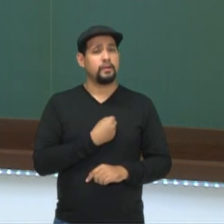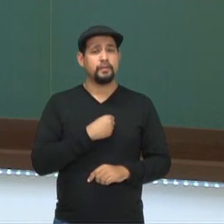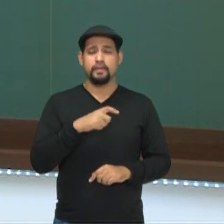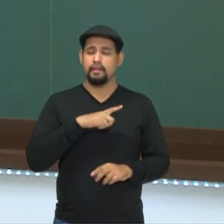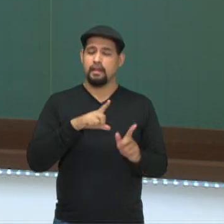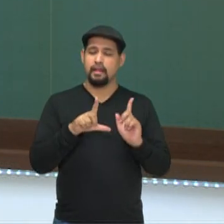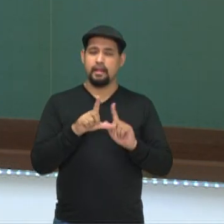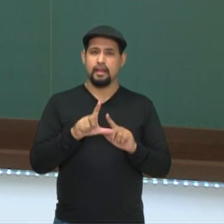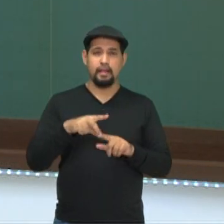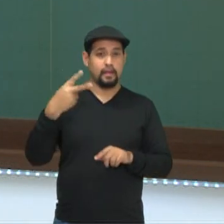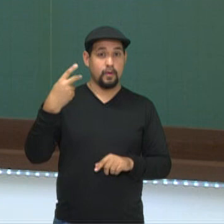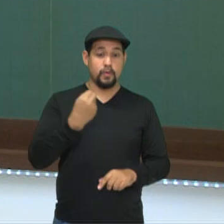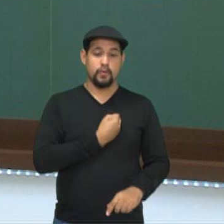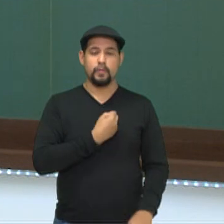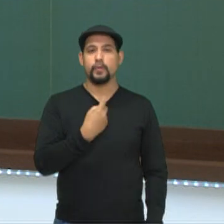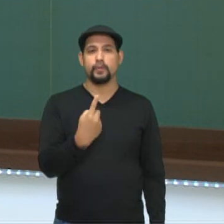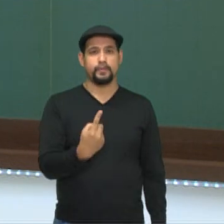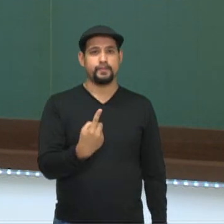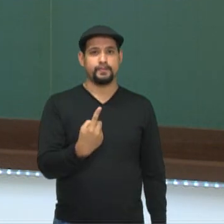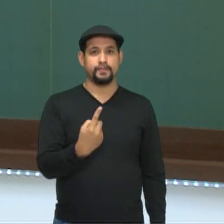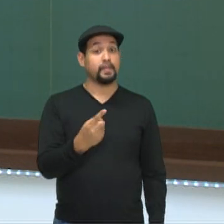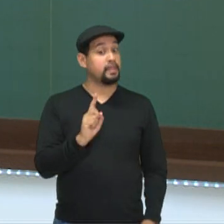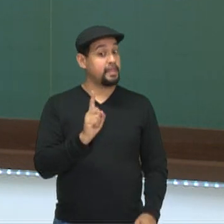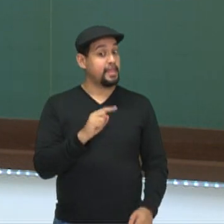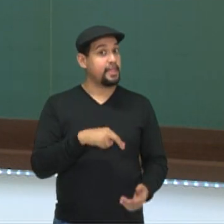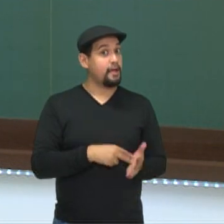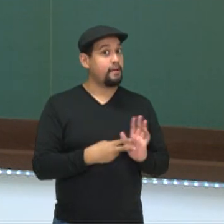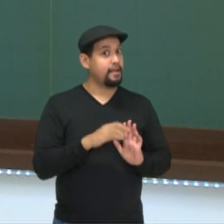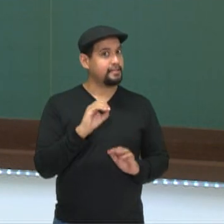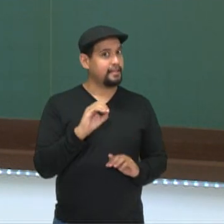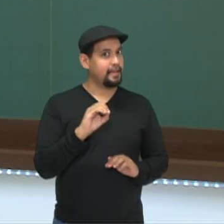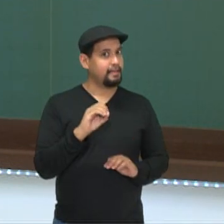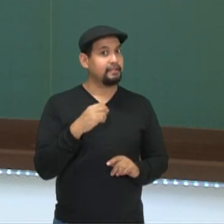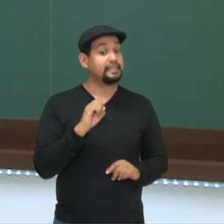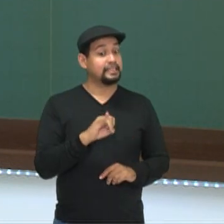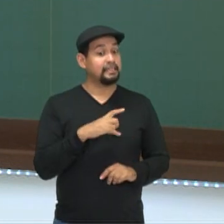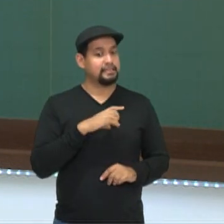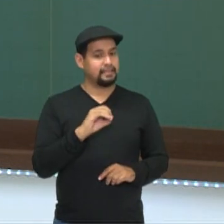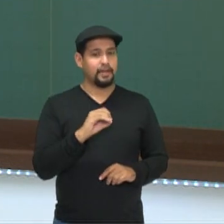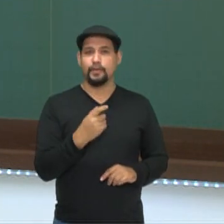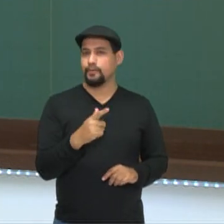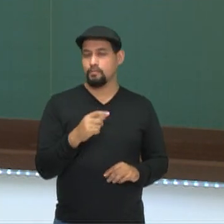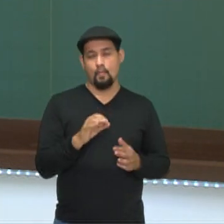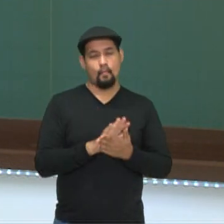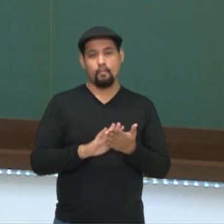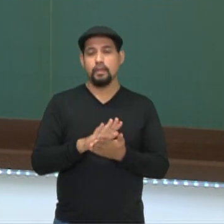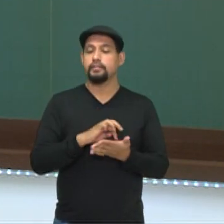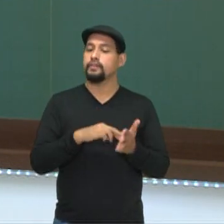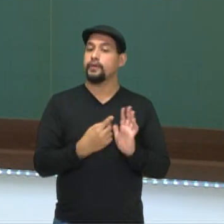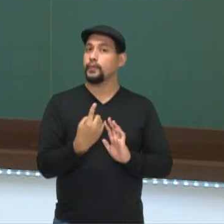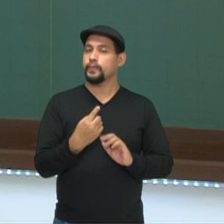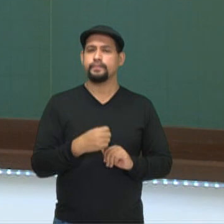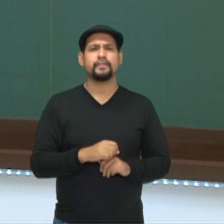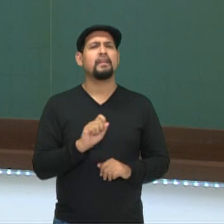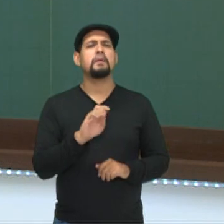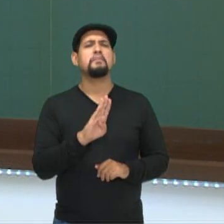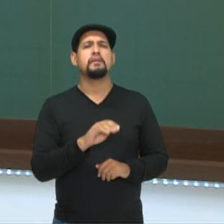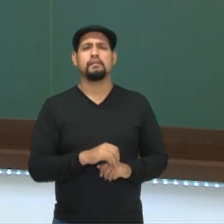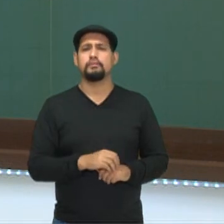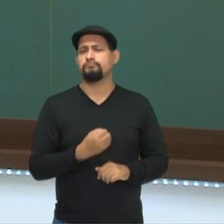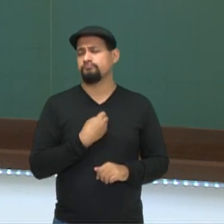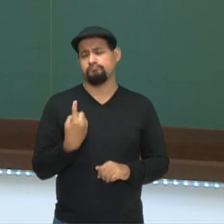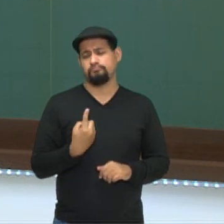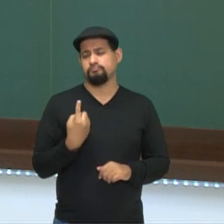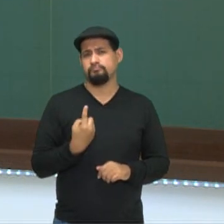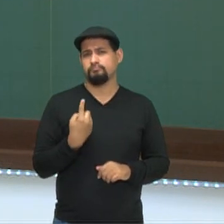letra ao quadrado, 1. Não é 0, tá bom? Se fosse 0, ele não existiria, é 1. Quem é o B? O número